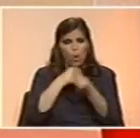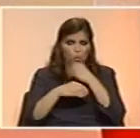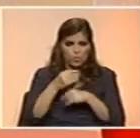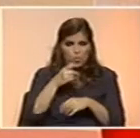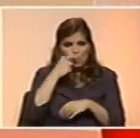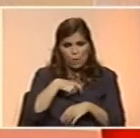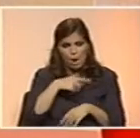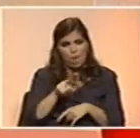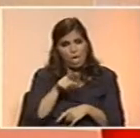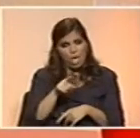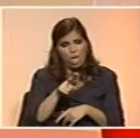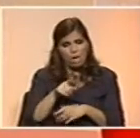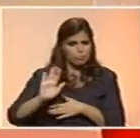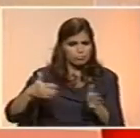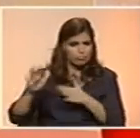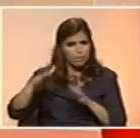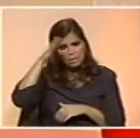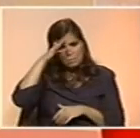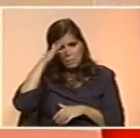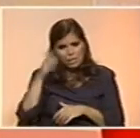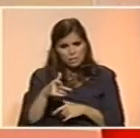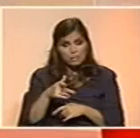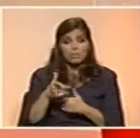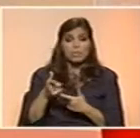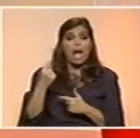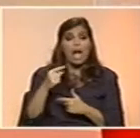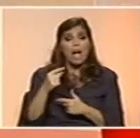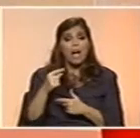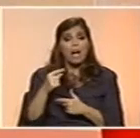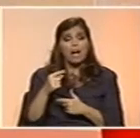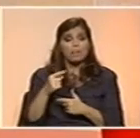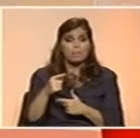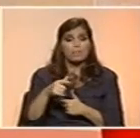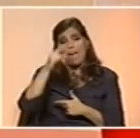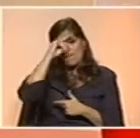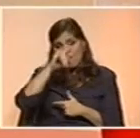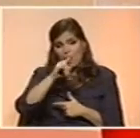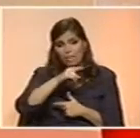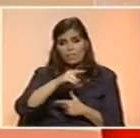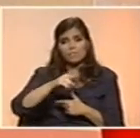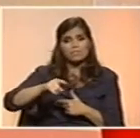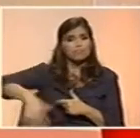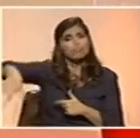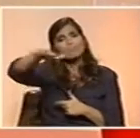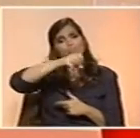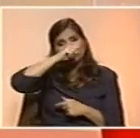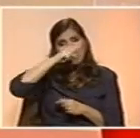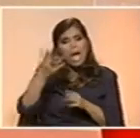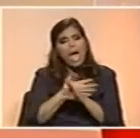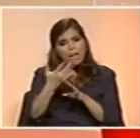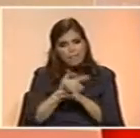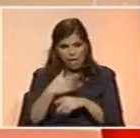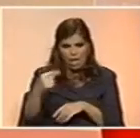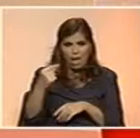forma extensiva, em que os animais estão em pasto, e há a forma intensiva. São as tais vaquinhas que a gente vê na publicidade, muito bonita. Quando se fala... É verdade